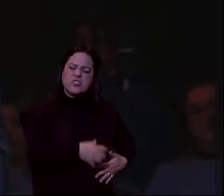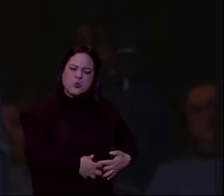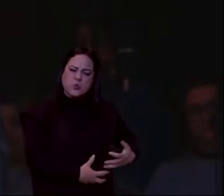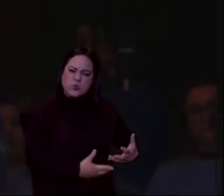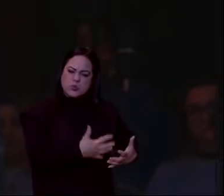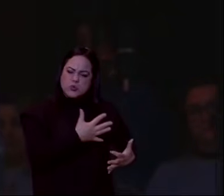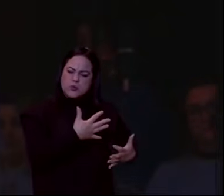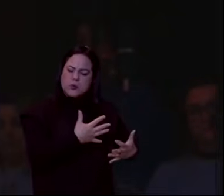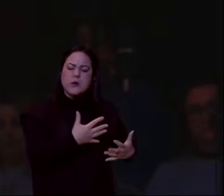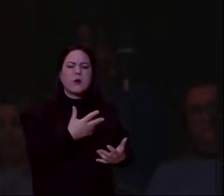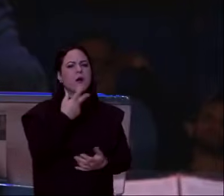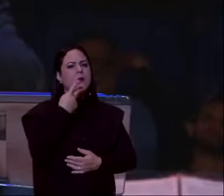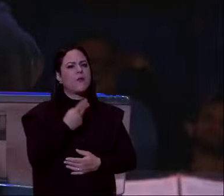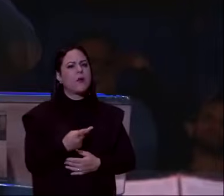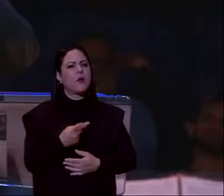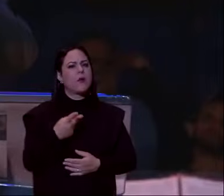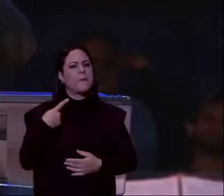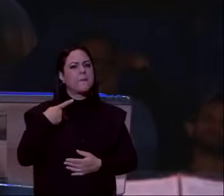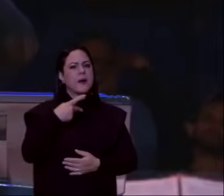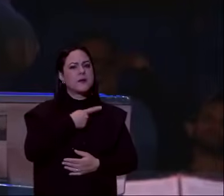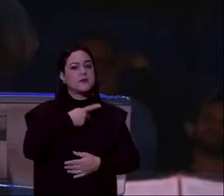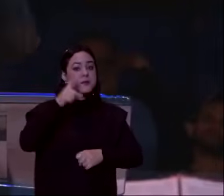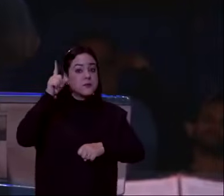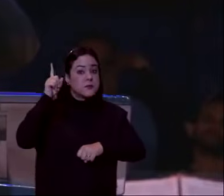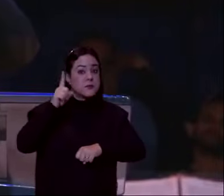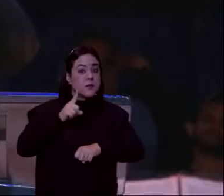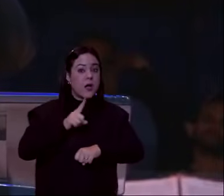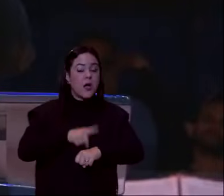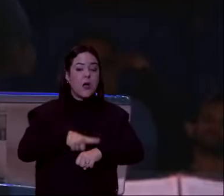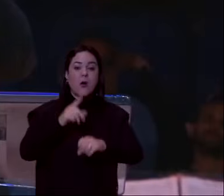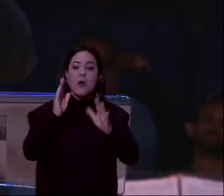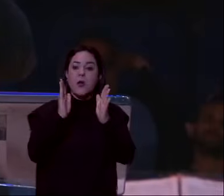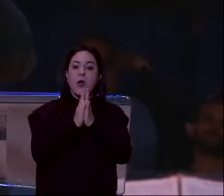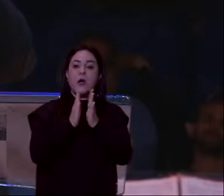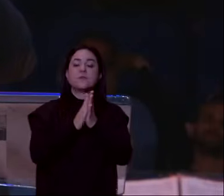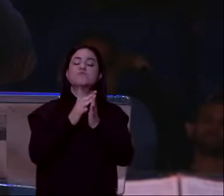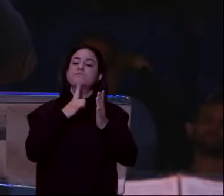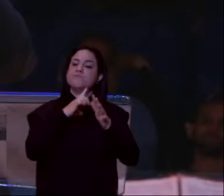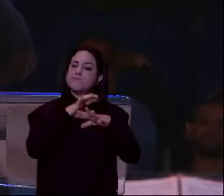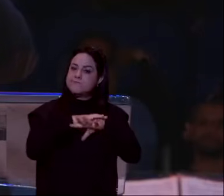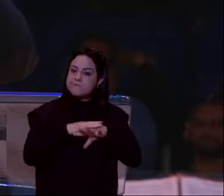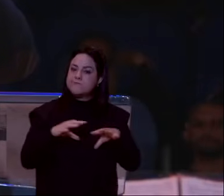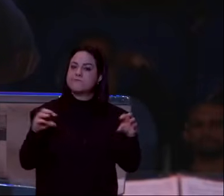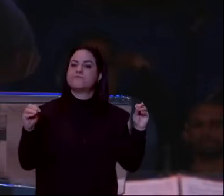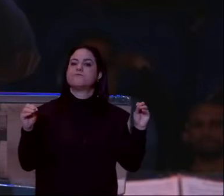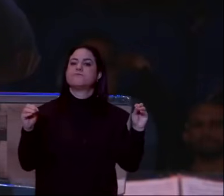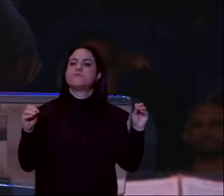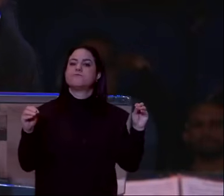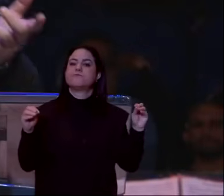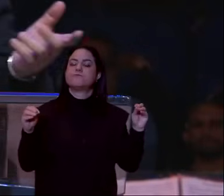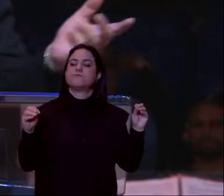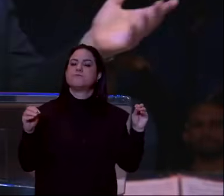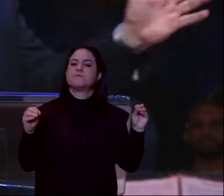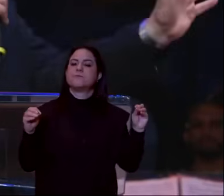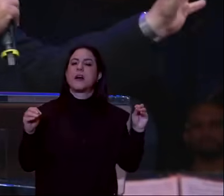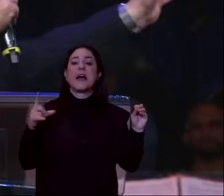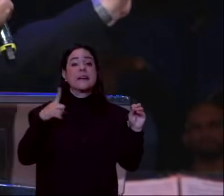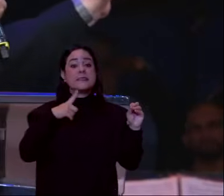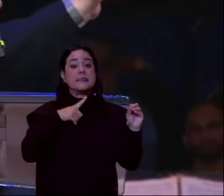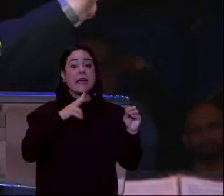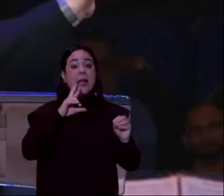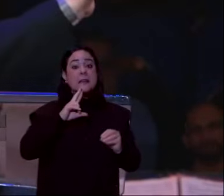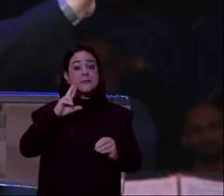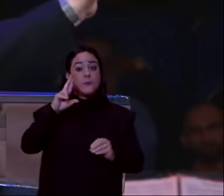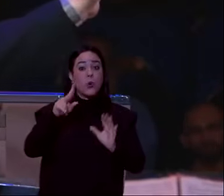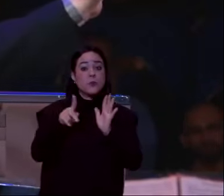corpo, e ela disse: pastor, naquele instante da oração eu fui curada. Tenho aqui os